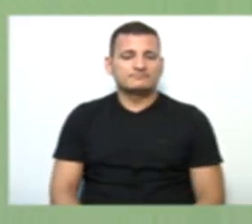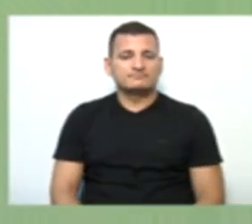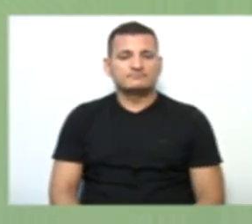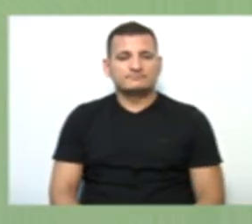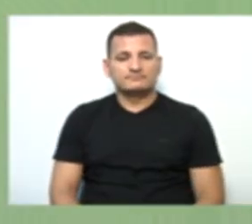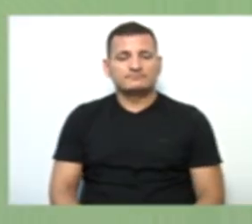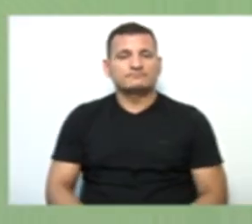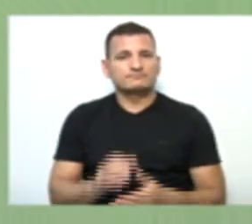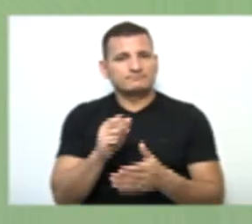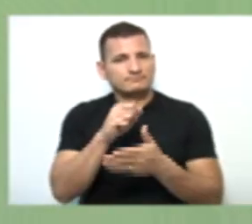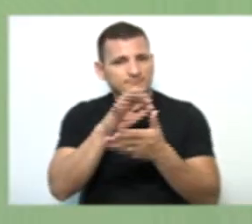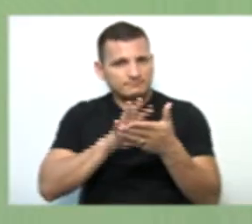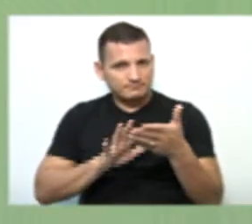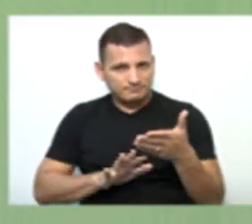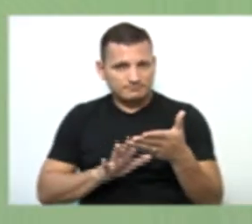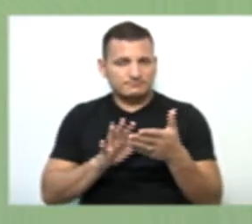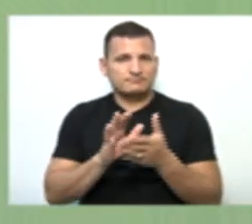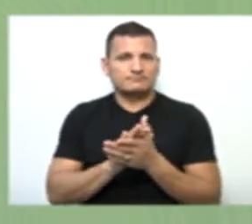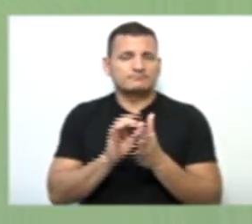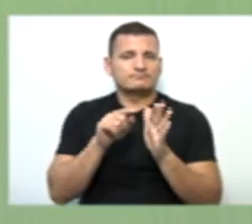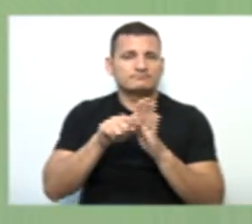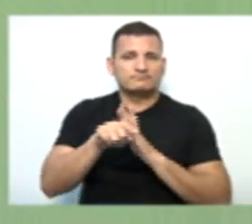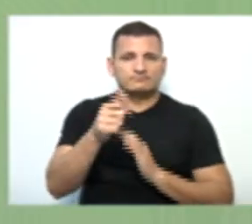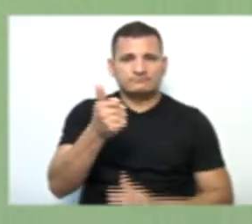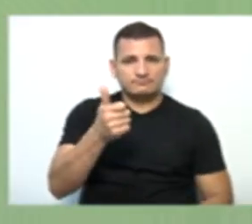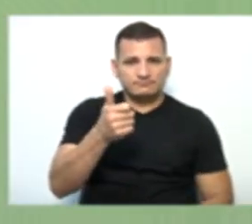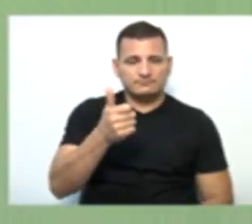Atividade de sala 1, questão 1.